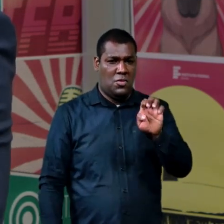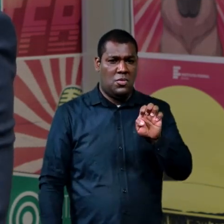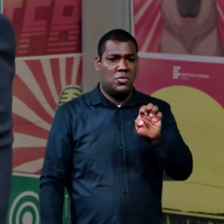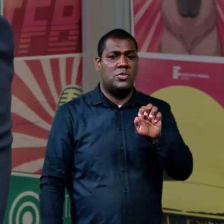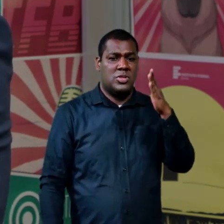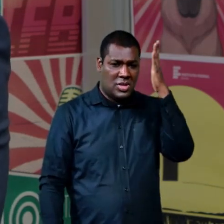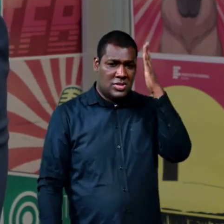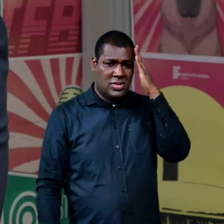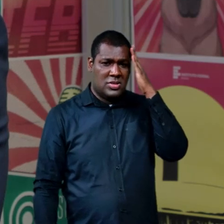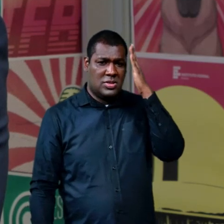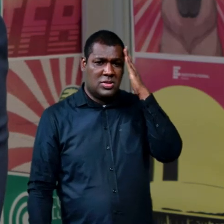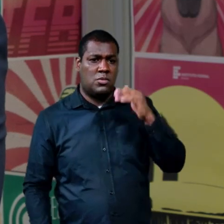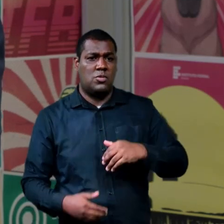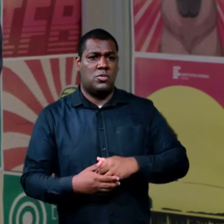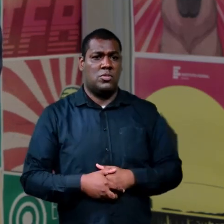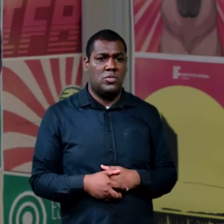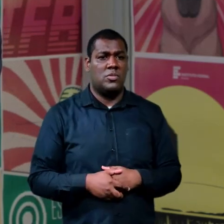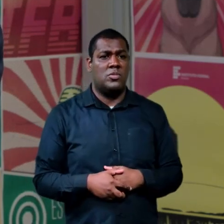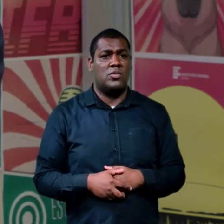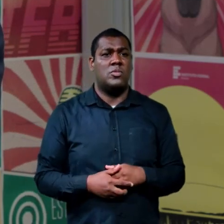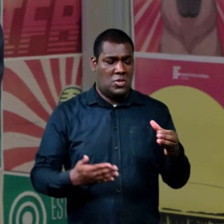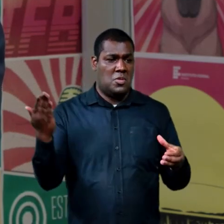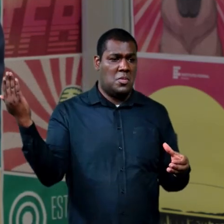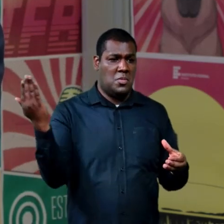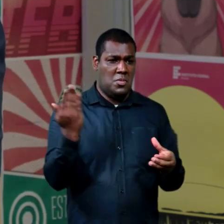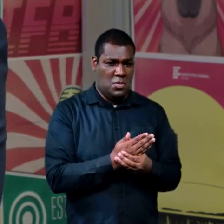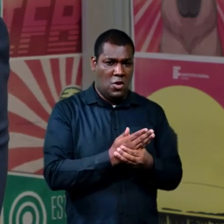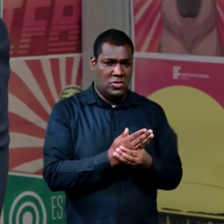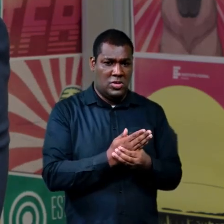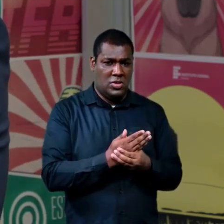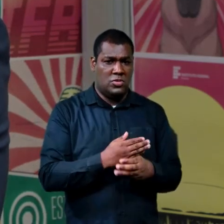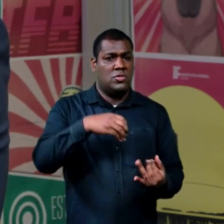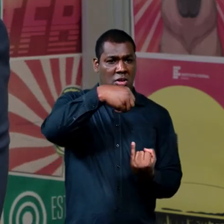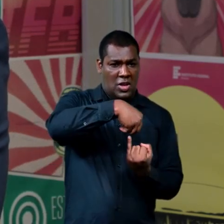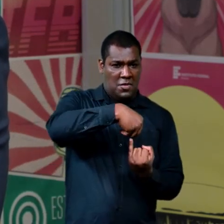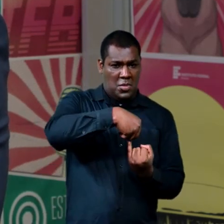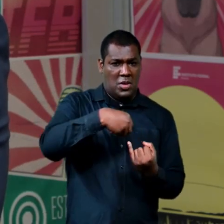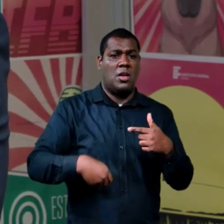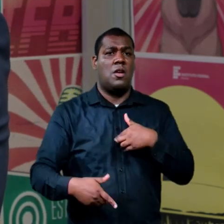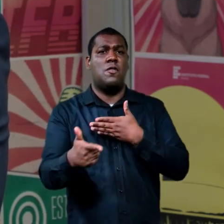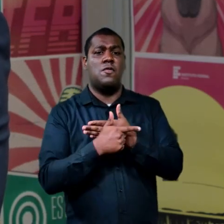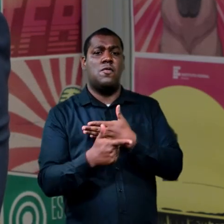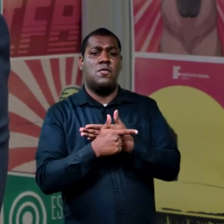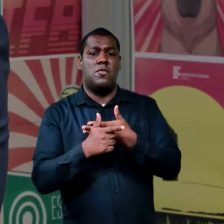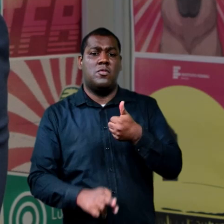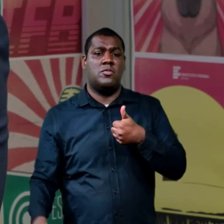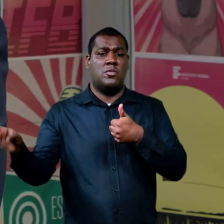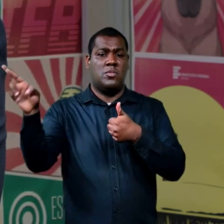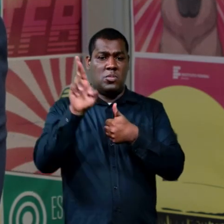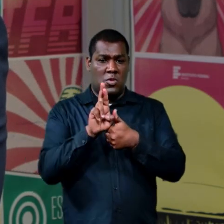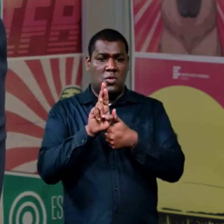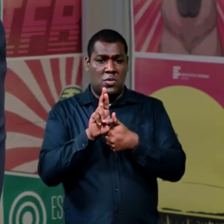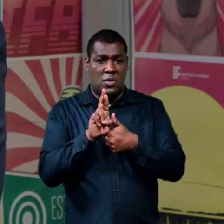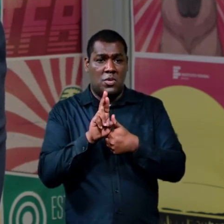trabalhamos, conversamos bastante. Eu, além dos processos do IFB, como procurador federal, eu também atuo em